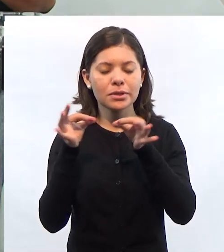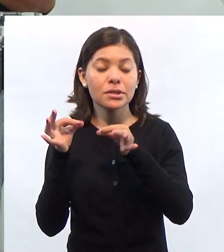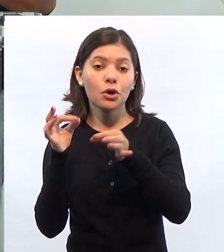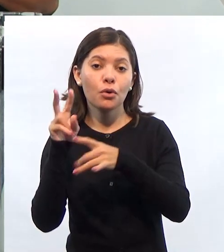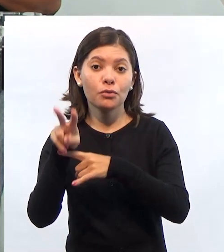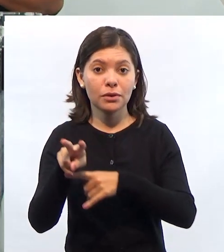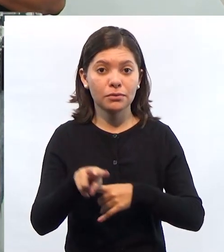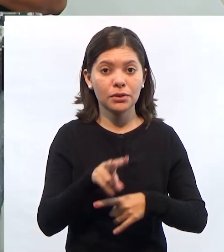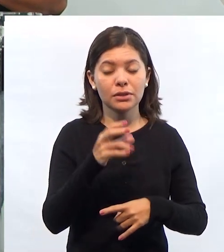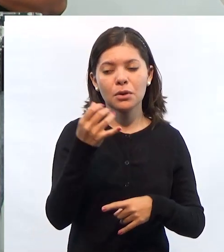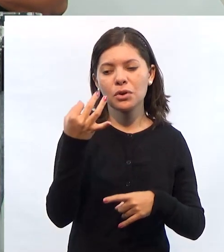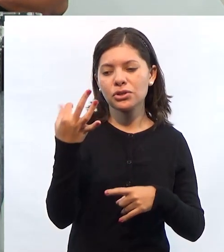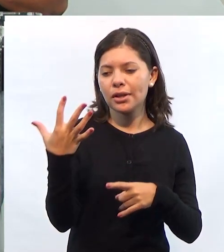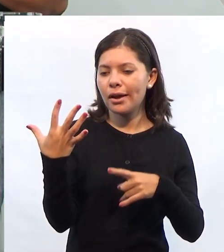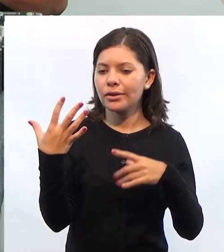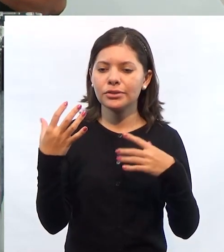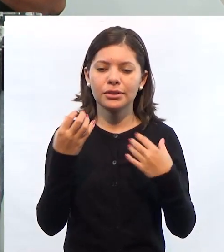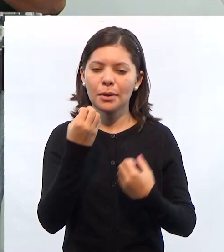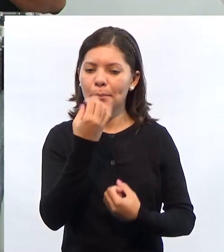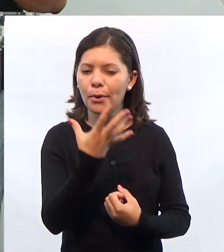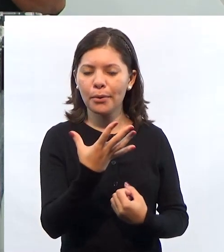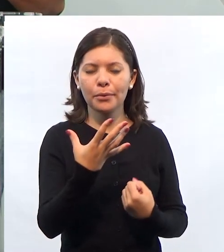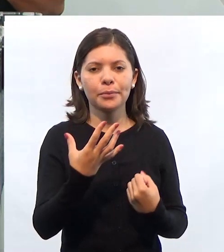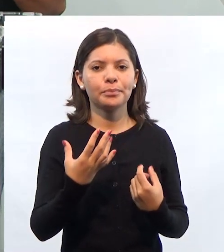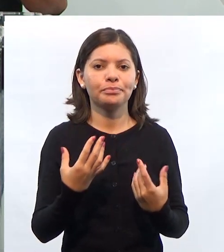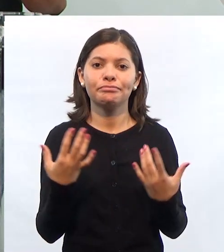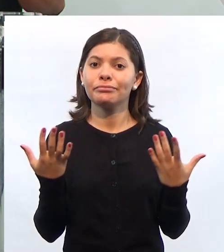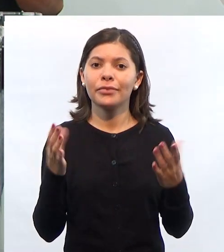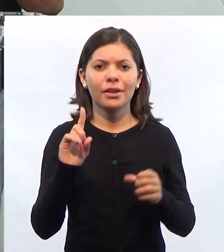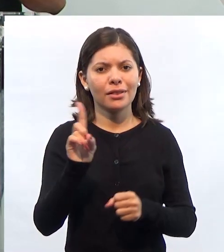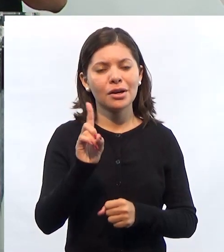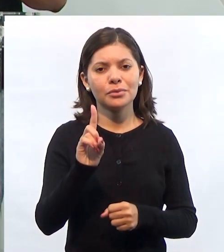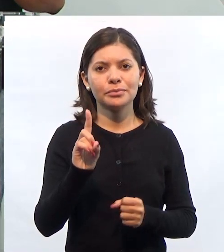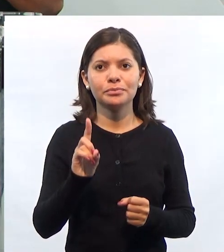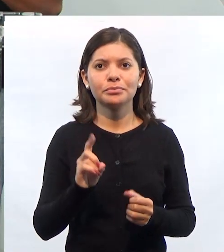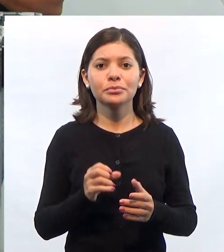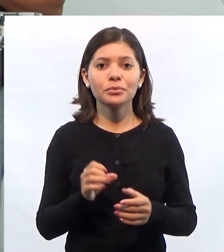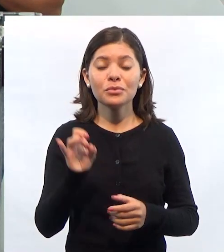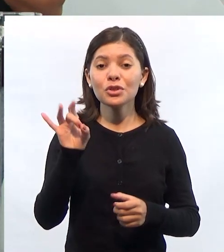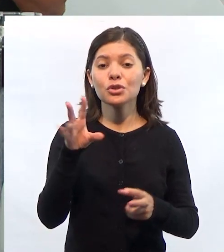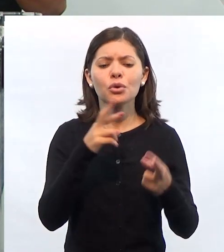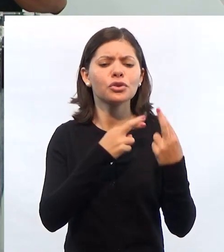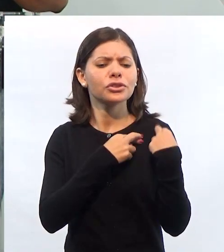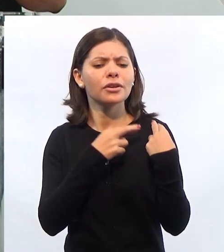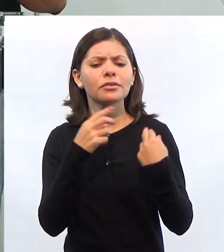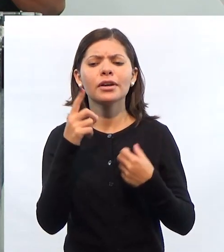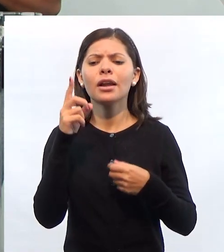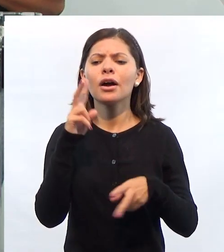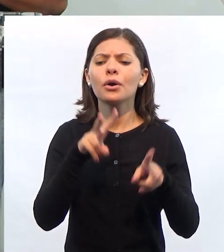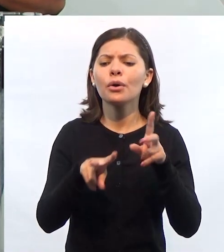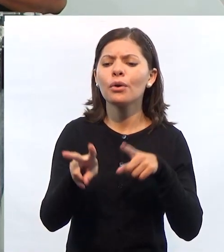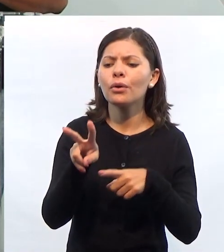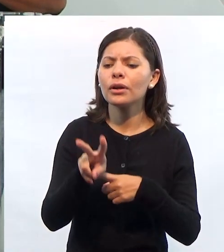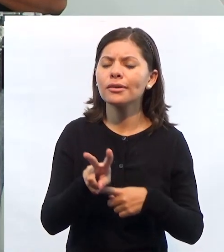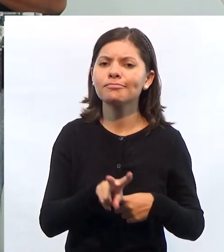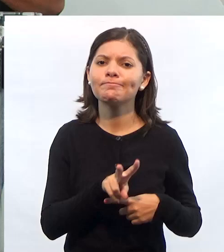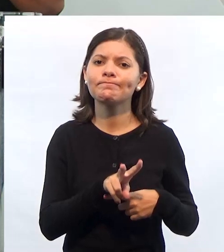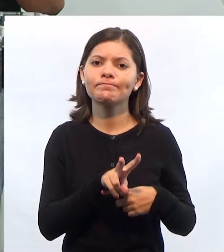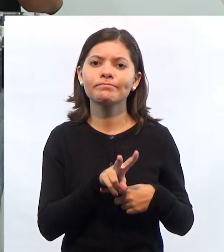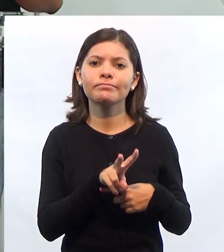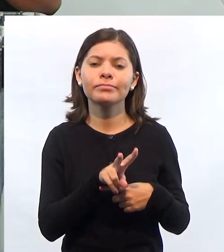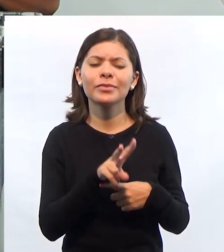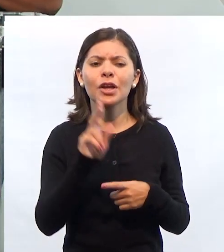com quantidade de umidade necessária e tal pega só o dono da padaria vai lá olha não ainda tá